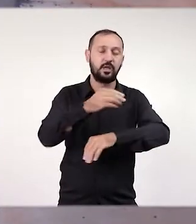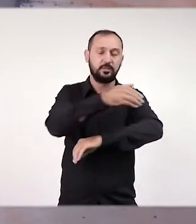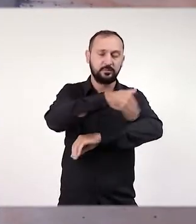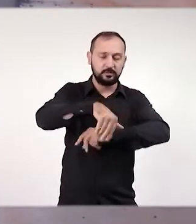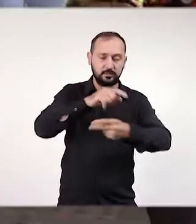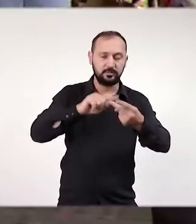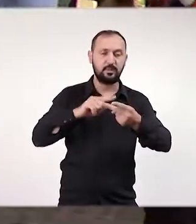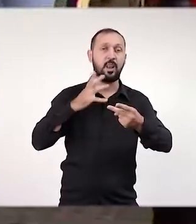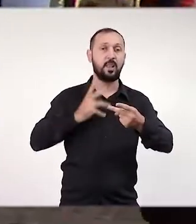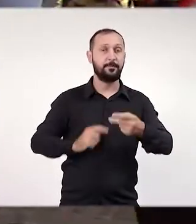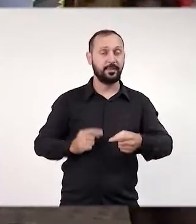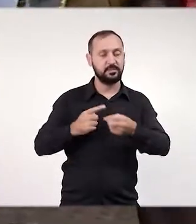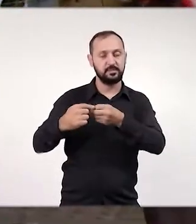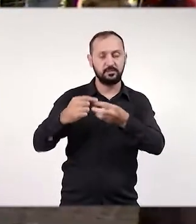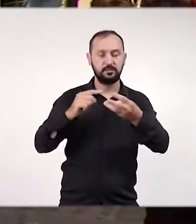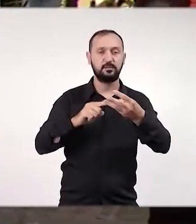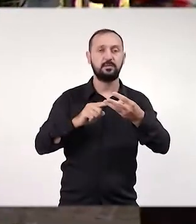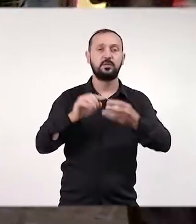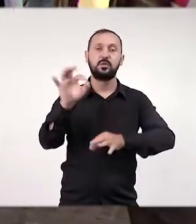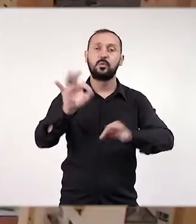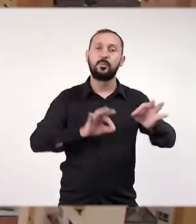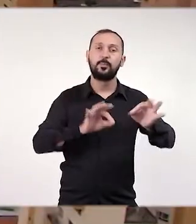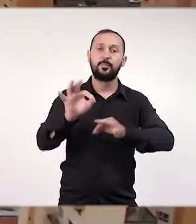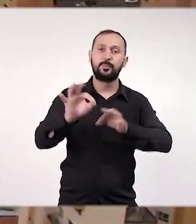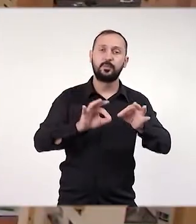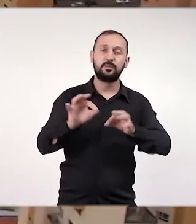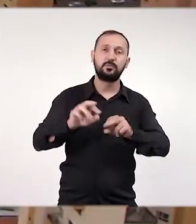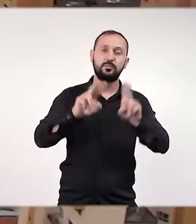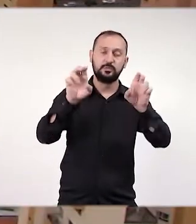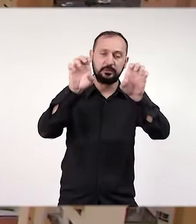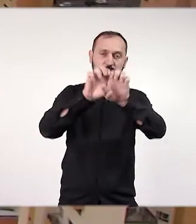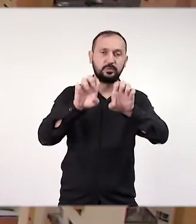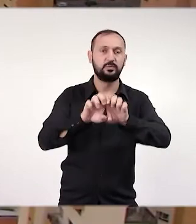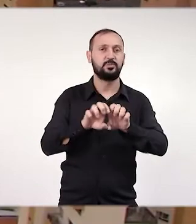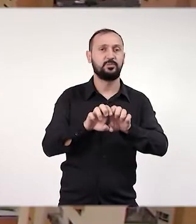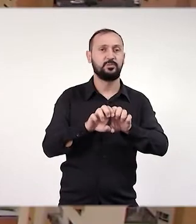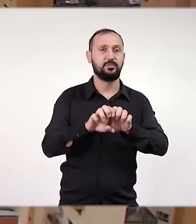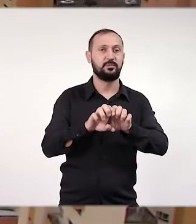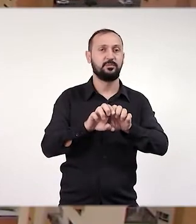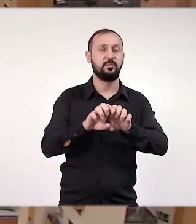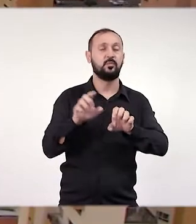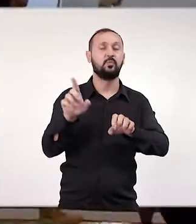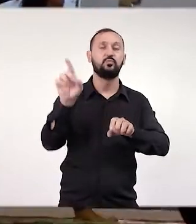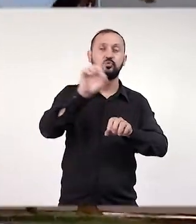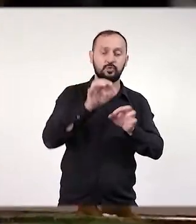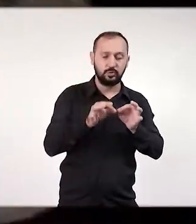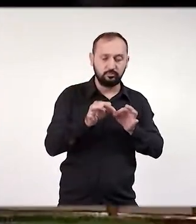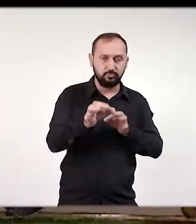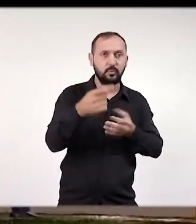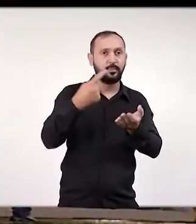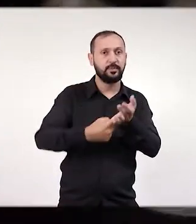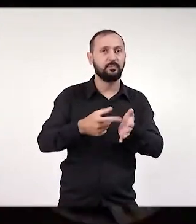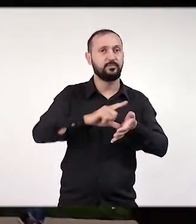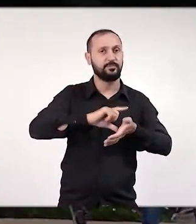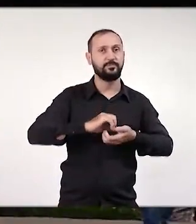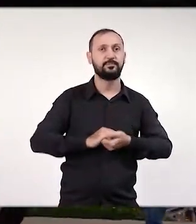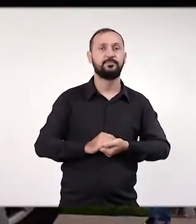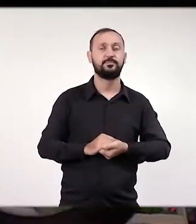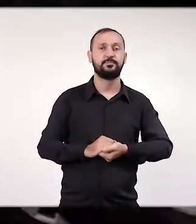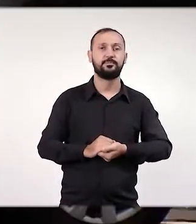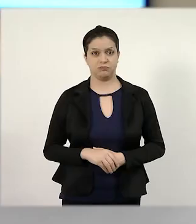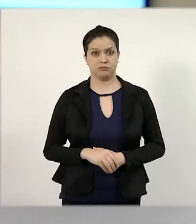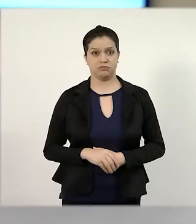das estradas, a limpeza das cidades e o planejamento na área de infraestrutura com prazos